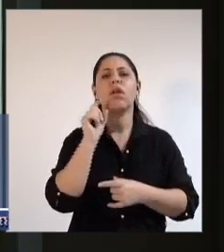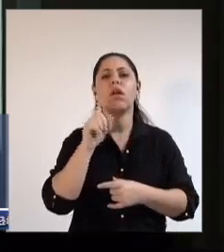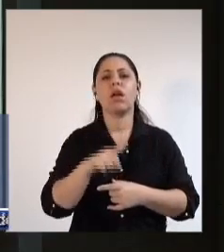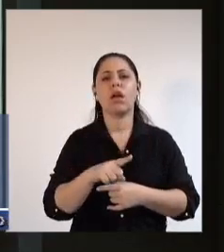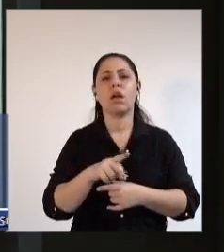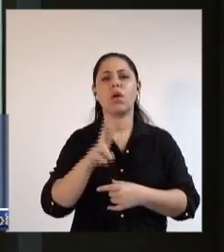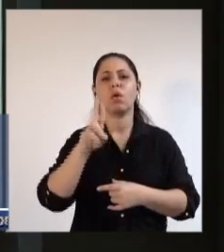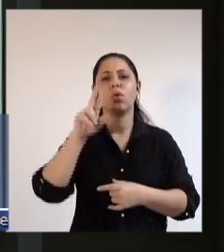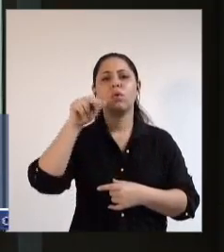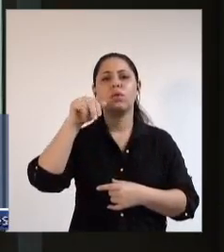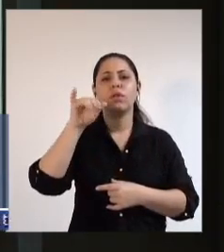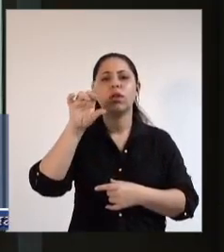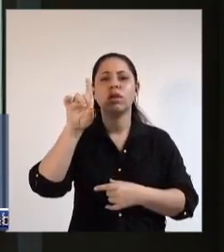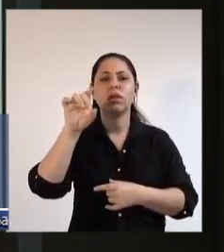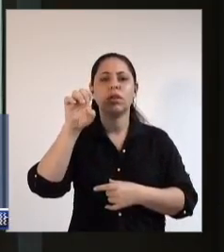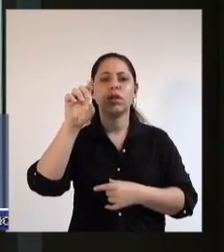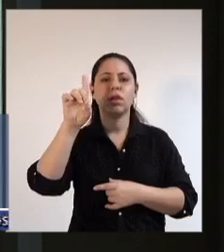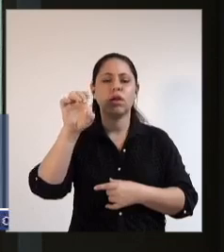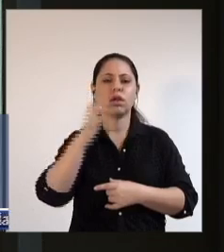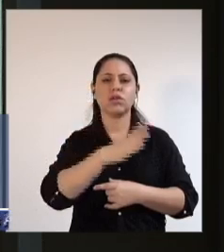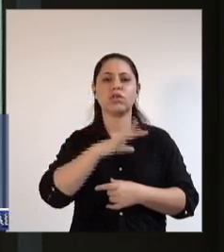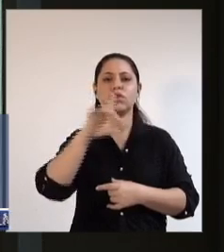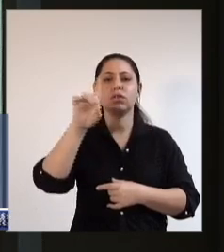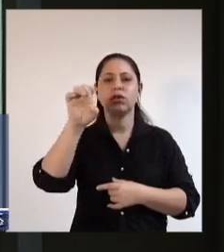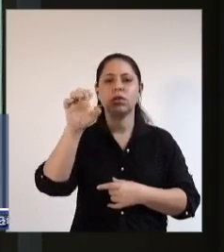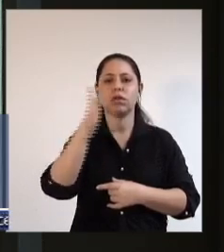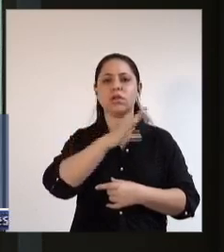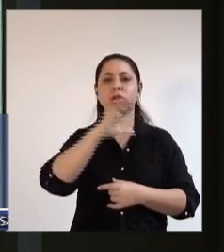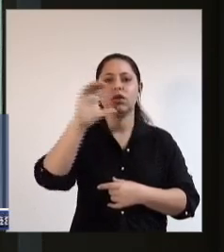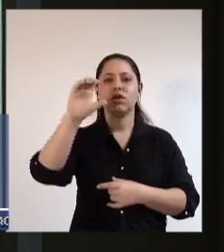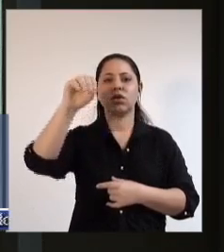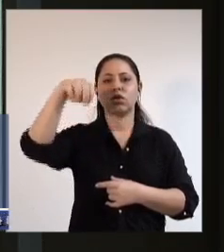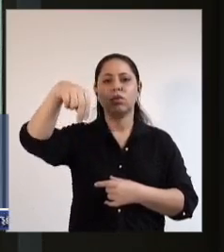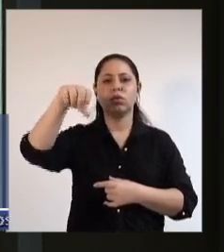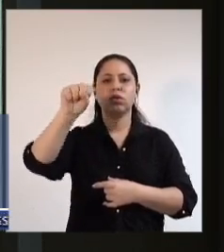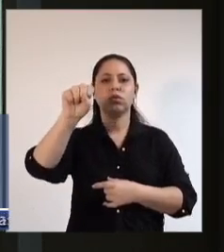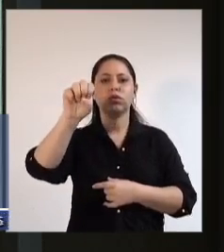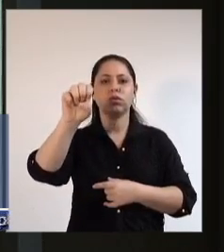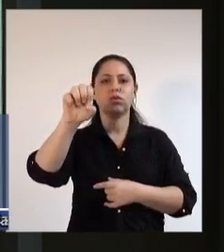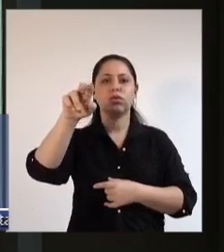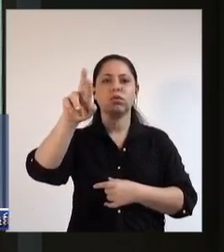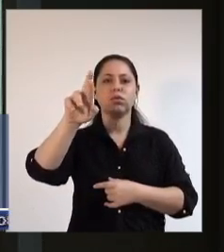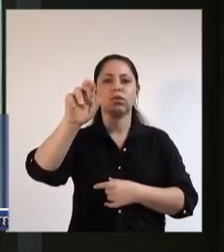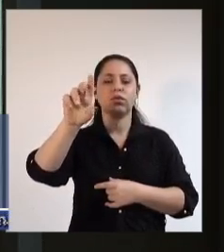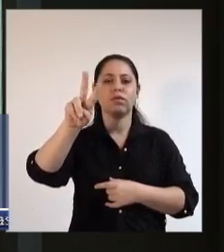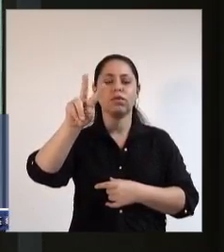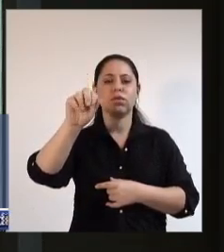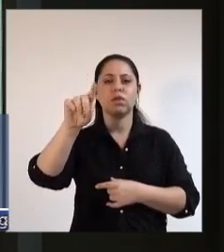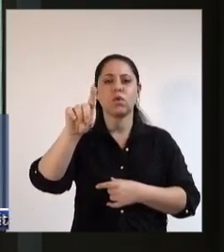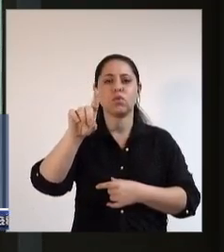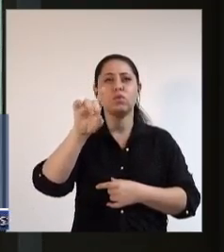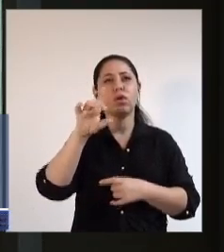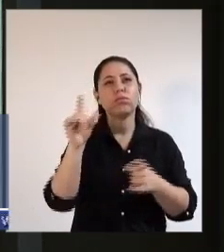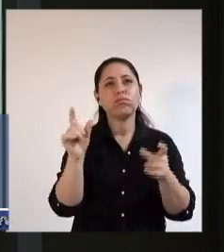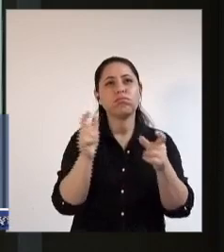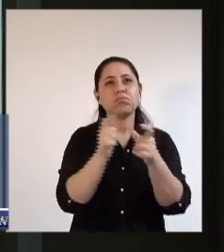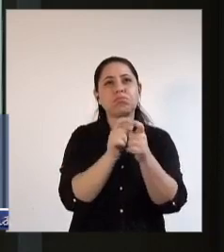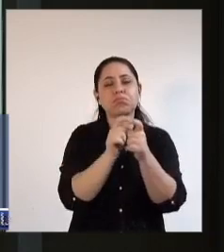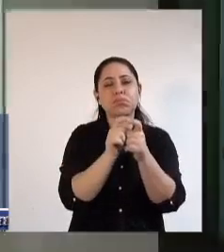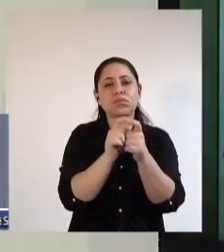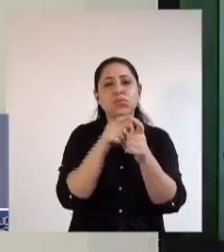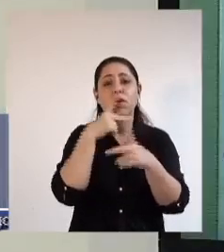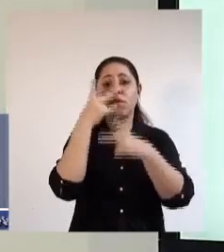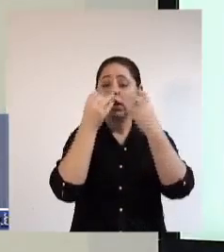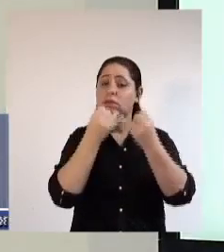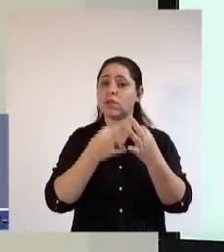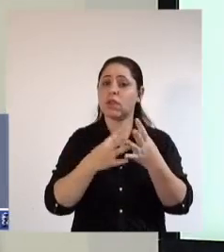já inicia o conhece iceberg é para lembrar que é só a pontinha dele que a gente vai estar falando hoje aqui eu mesmo tem muita